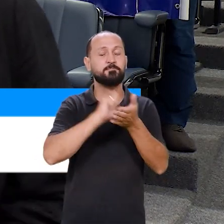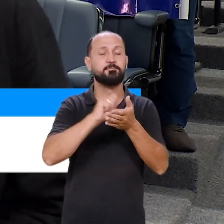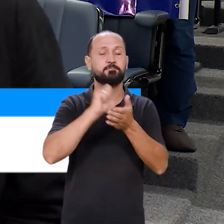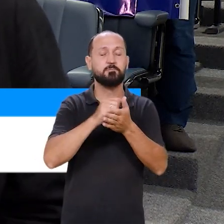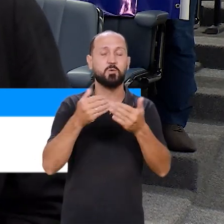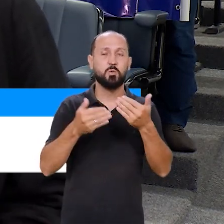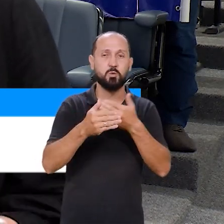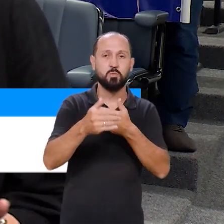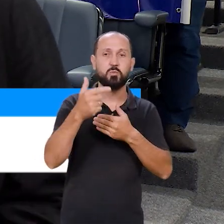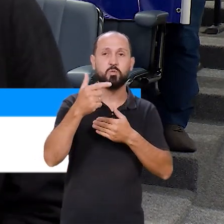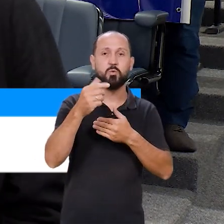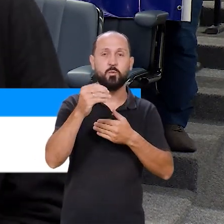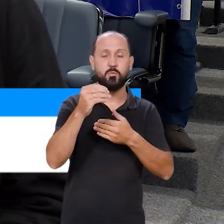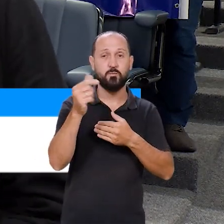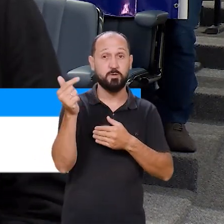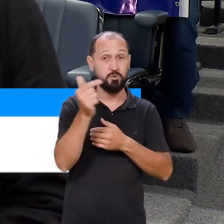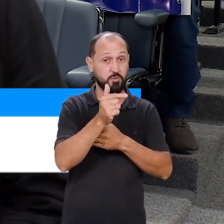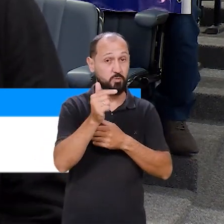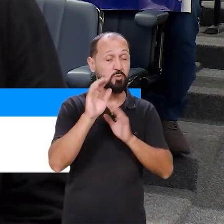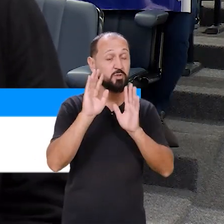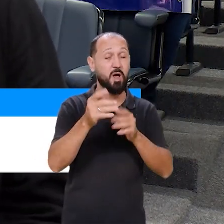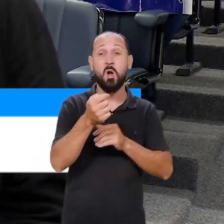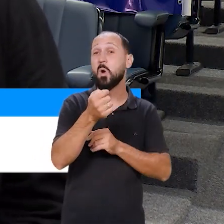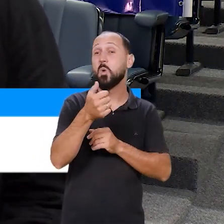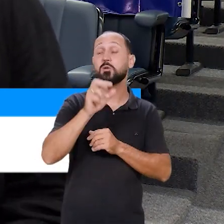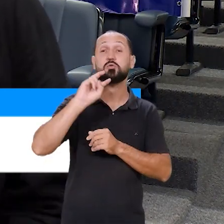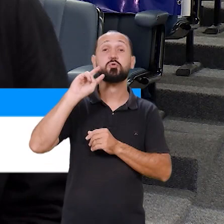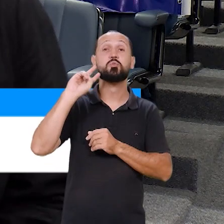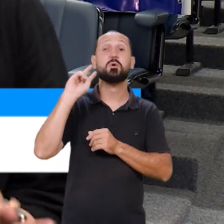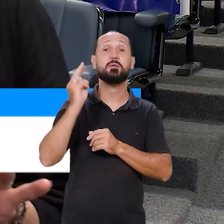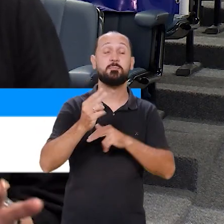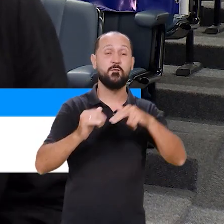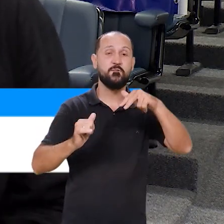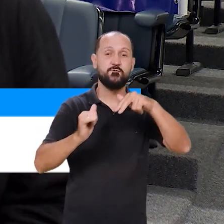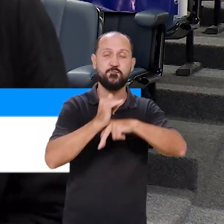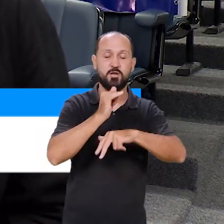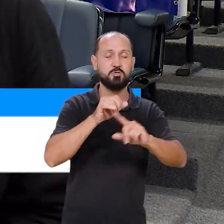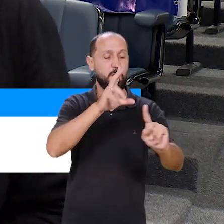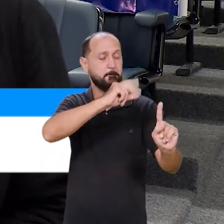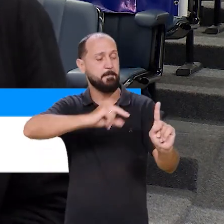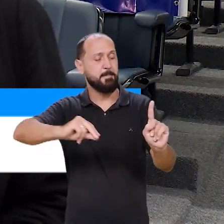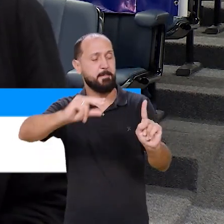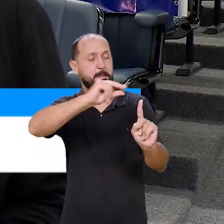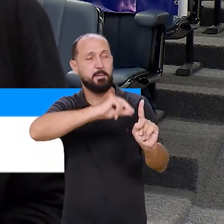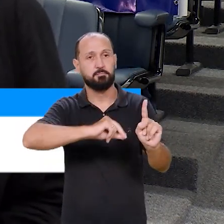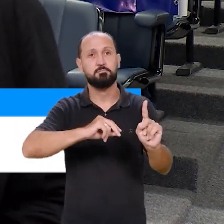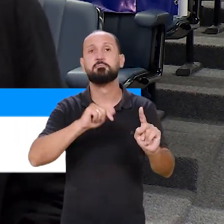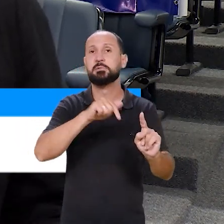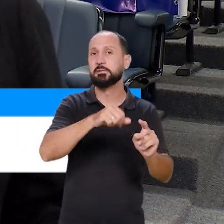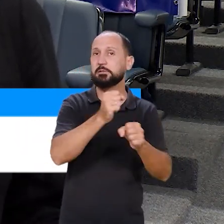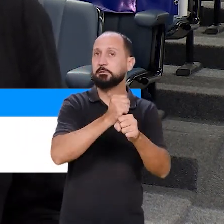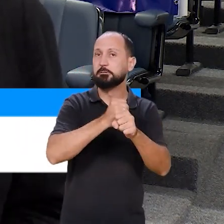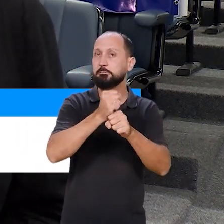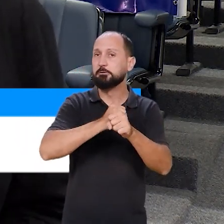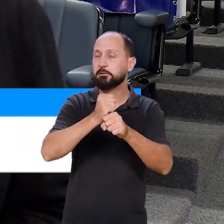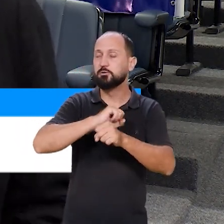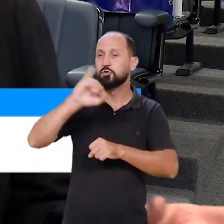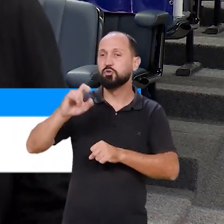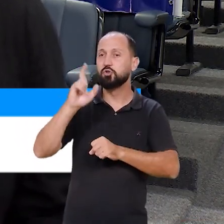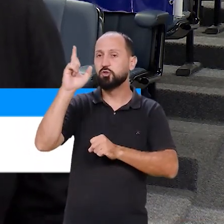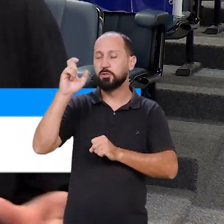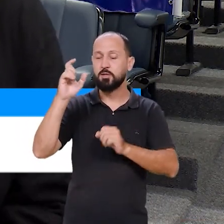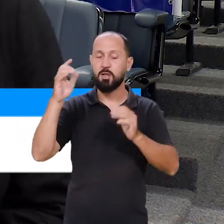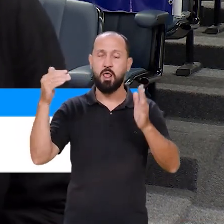foram registrados durante o ano de 2022 quase 2.000 vítimas de pedofilia. Somente neste ano,